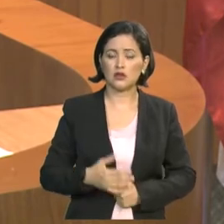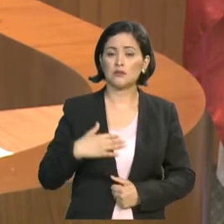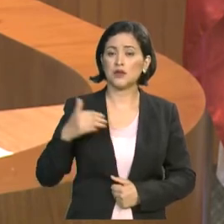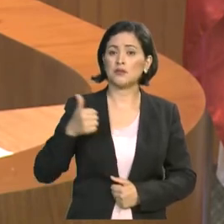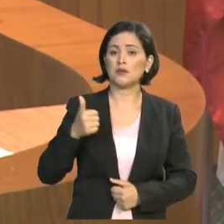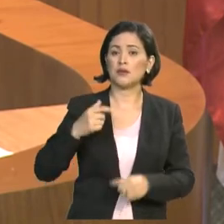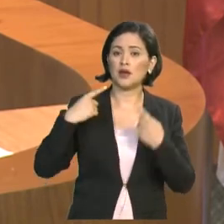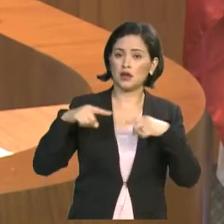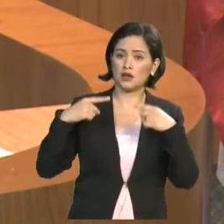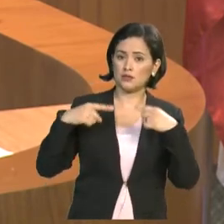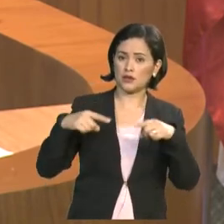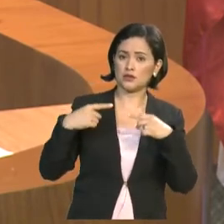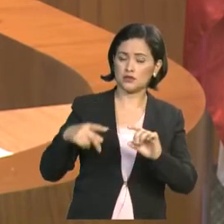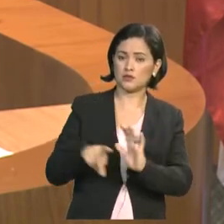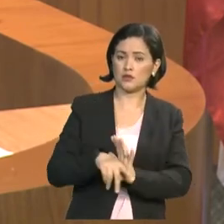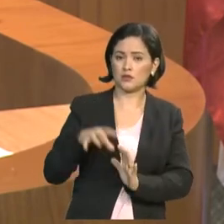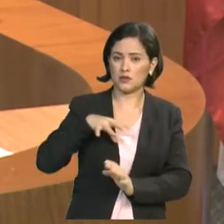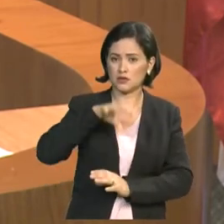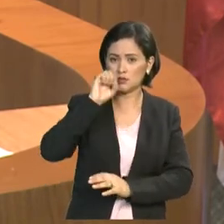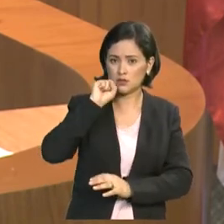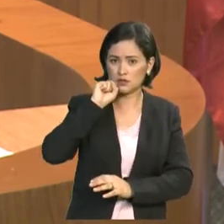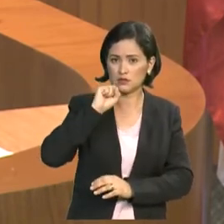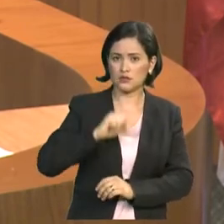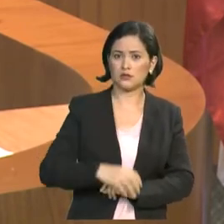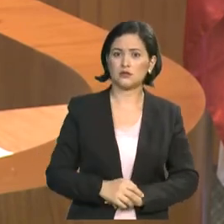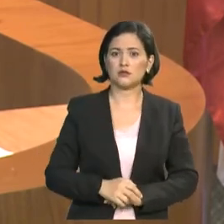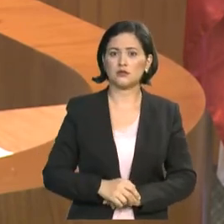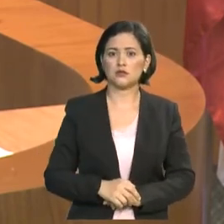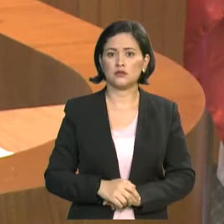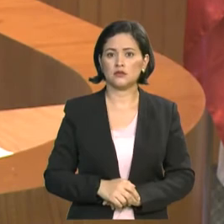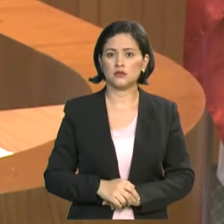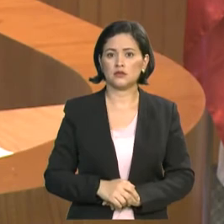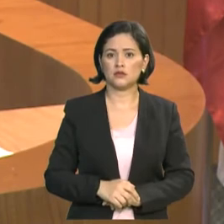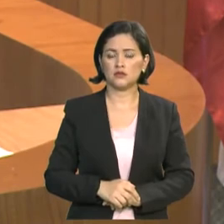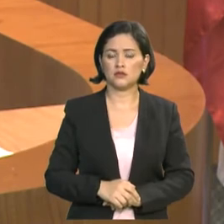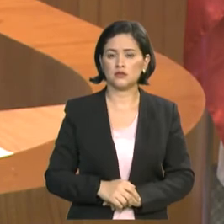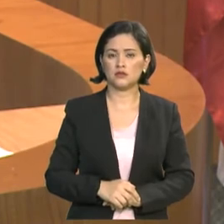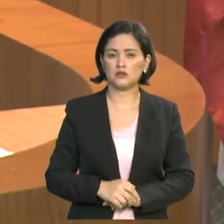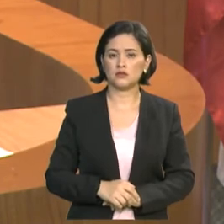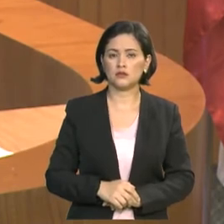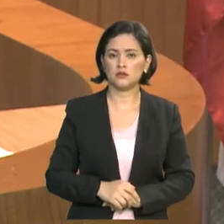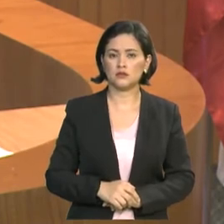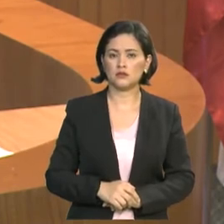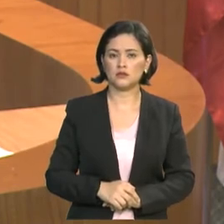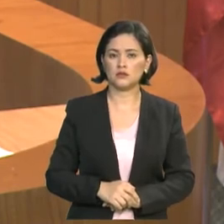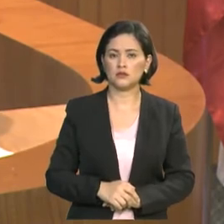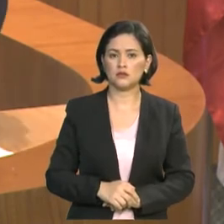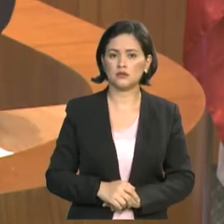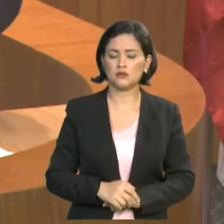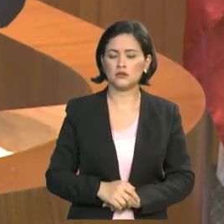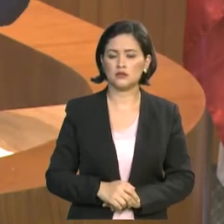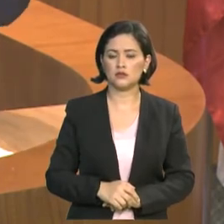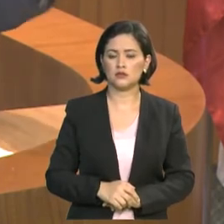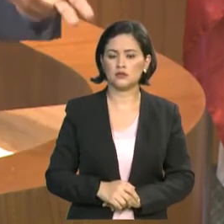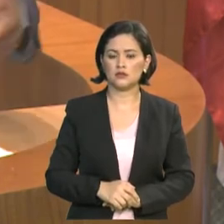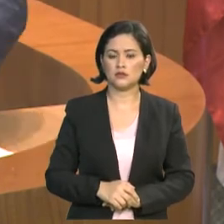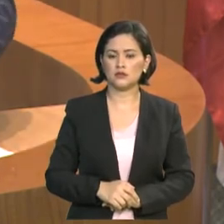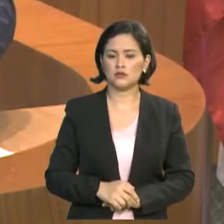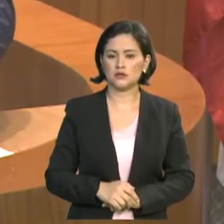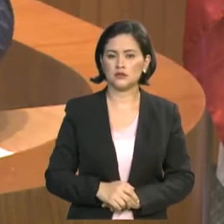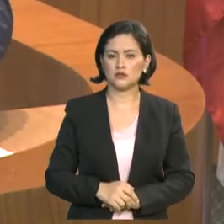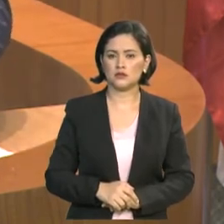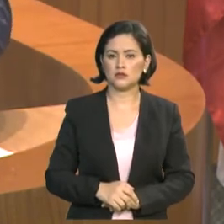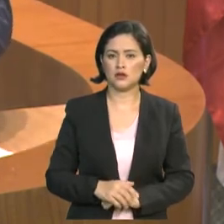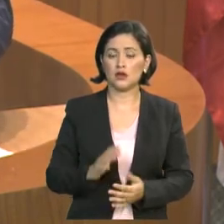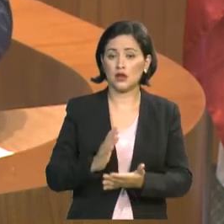Todo malabarismo para trazer respiradores entre aspas, até contrabandeados